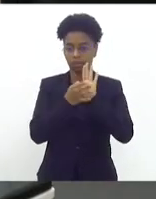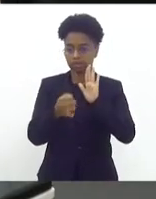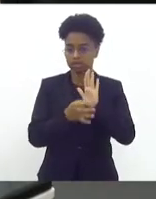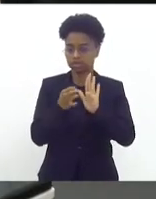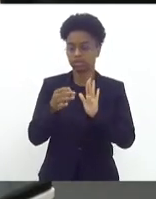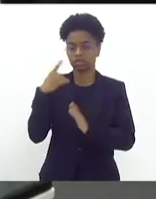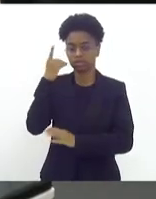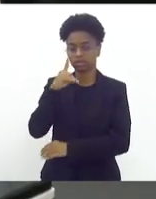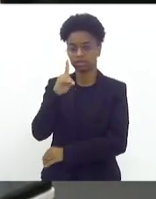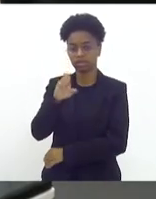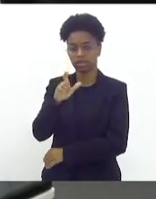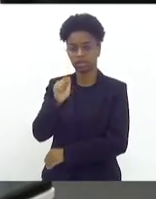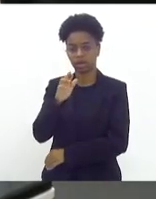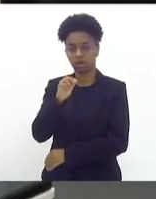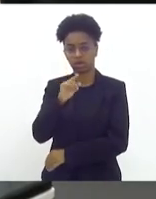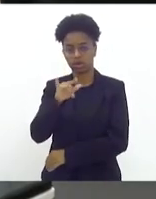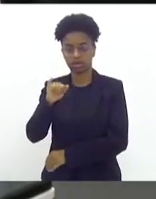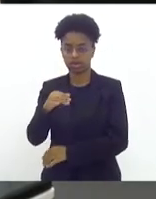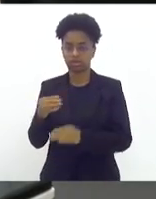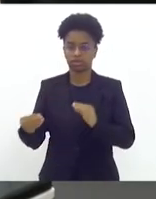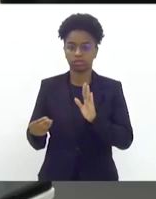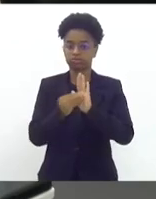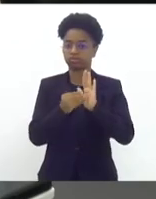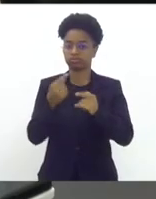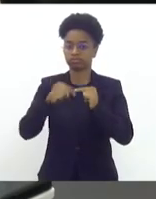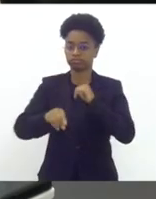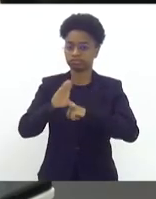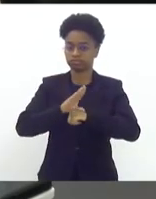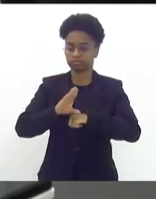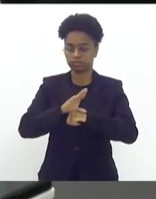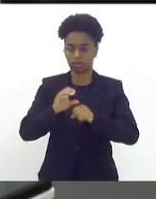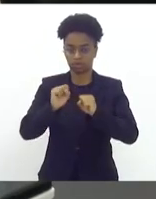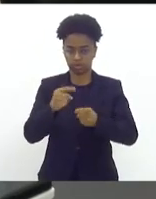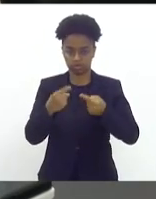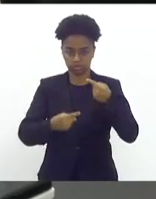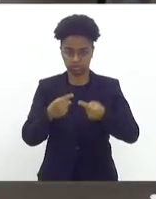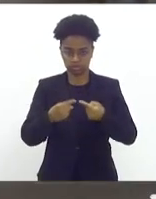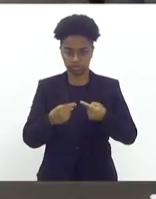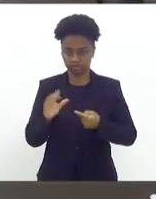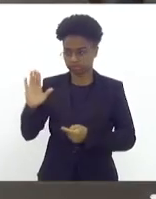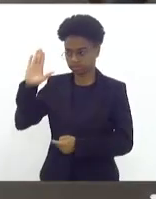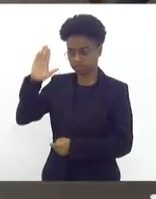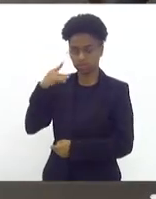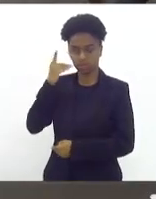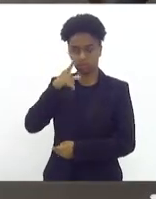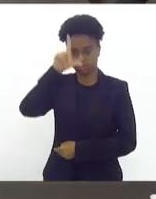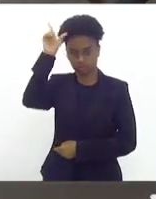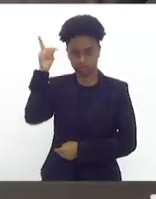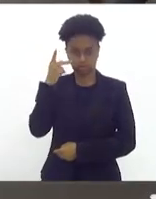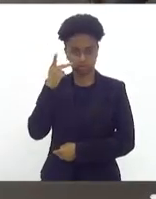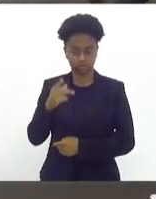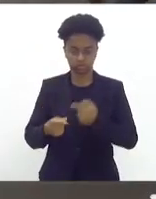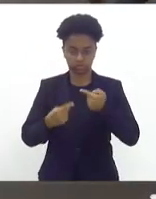Dell'Aroli é pela inconstitucionalidade. Em discussão. Senhor presidente. Para discutir, deputado Luiz Paulo.